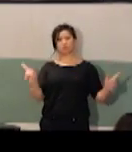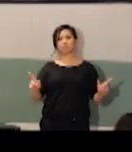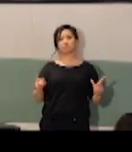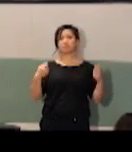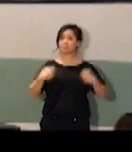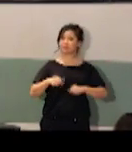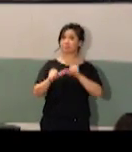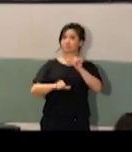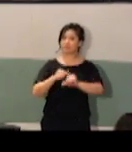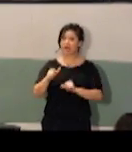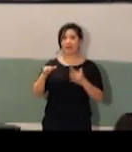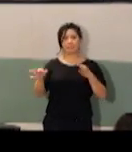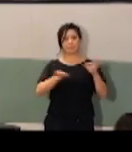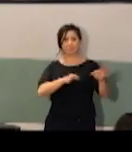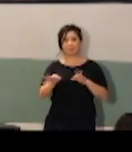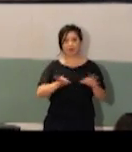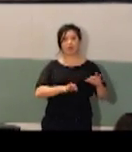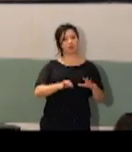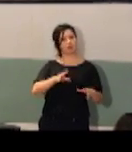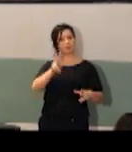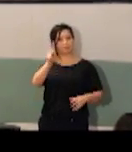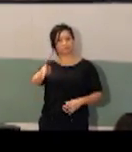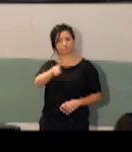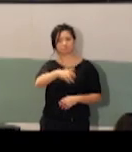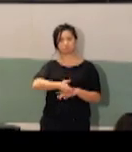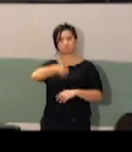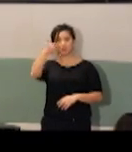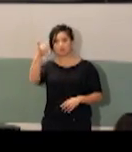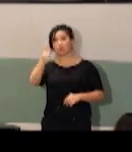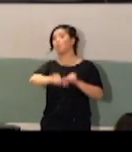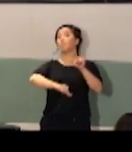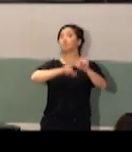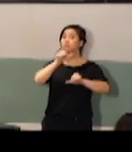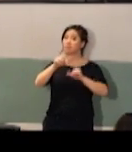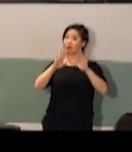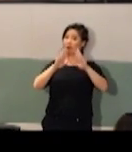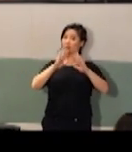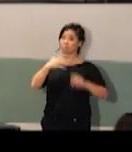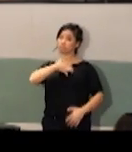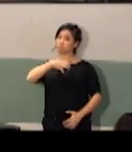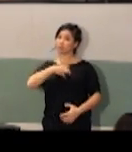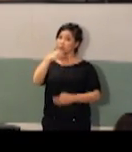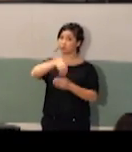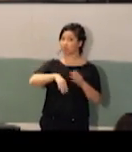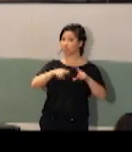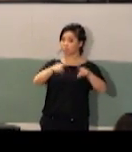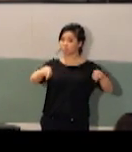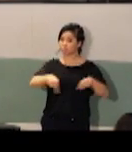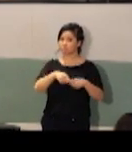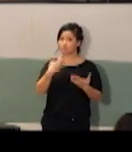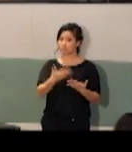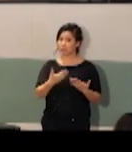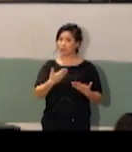o que acontece dentro da sala de aula para que seja atrativo para o aluno, implantar o que o